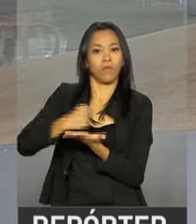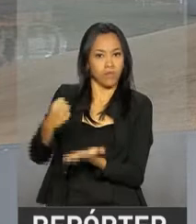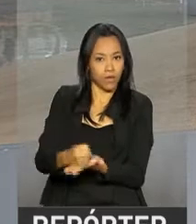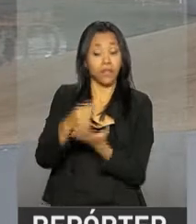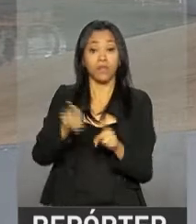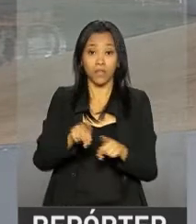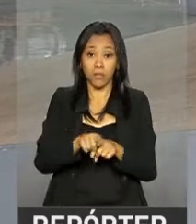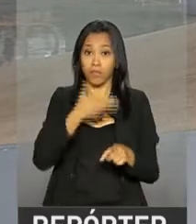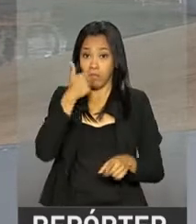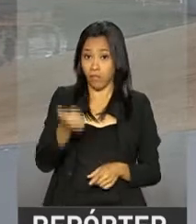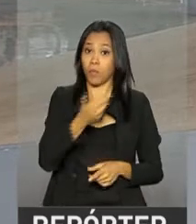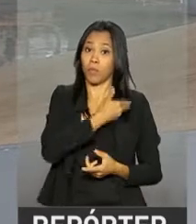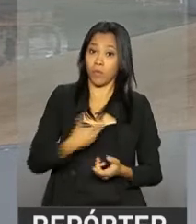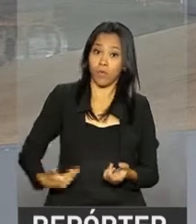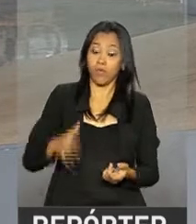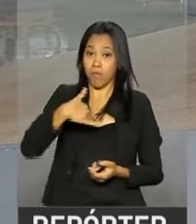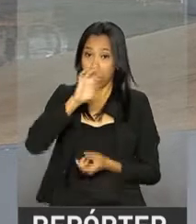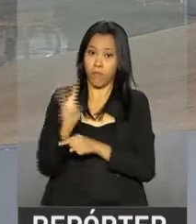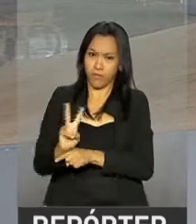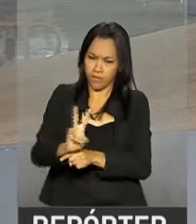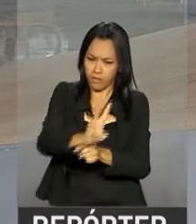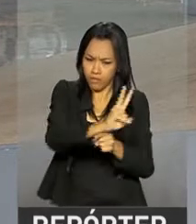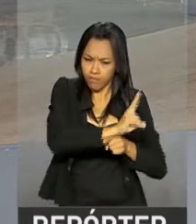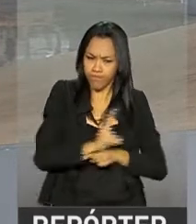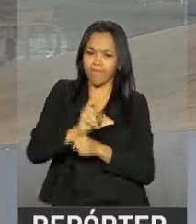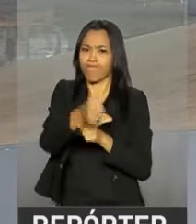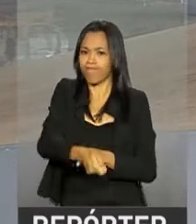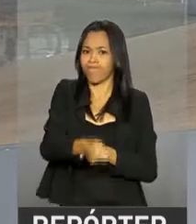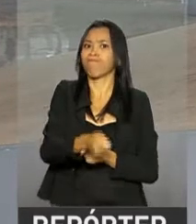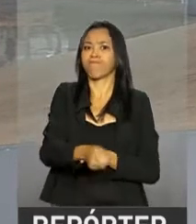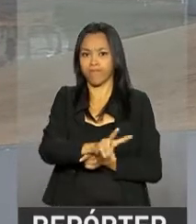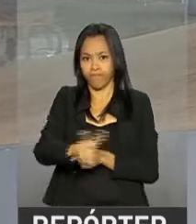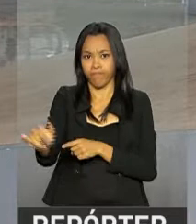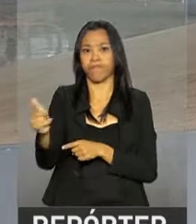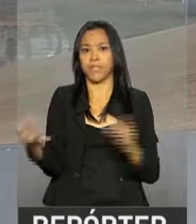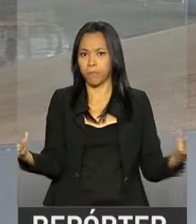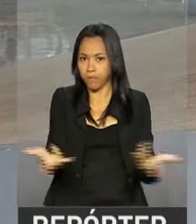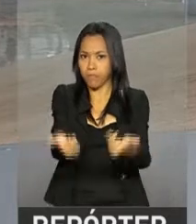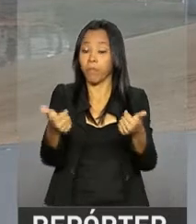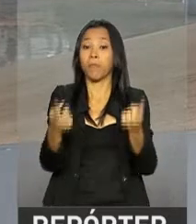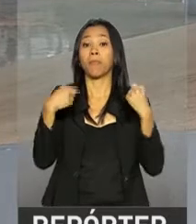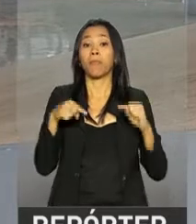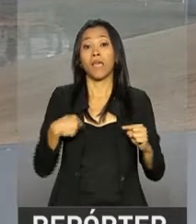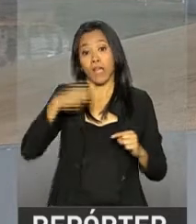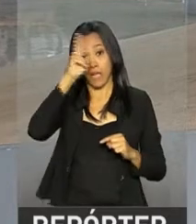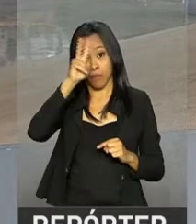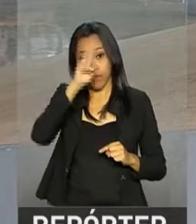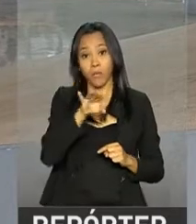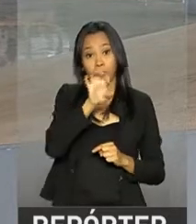o estado tem daí uma fiscalização mais rigorosa e também mais eficaz lembrando que o e